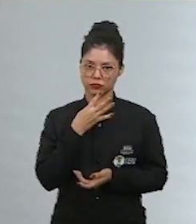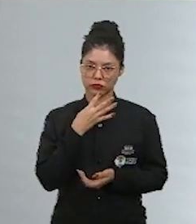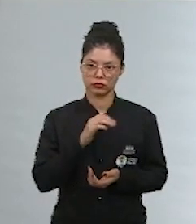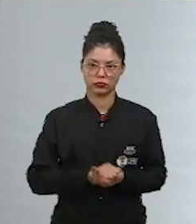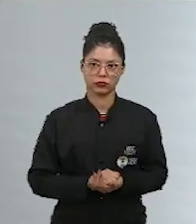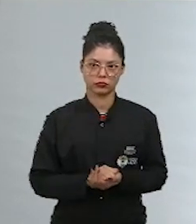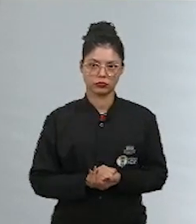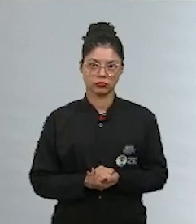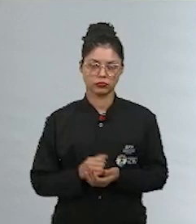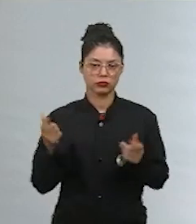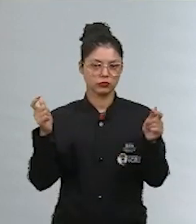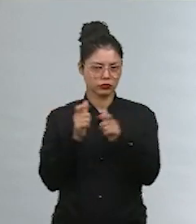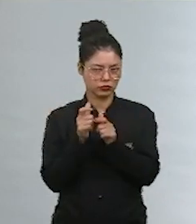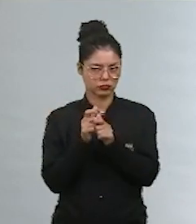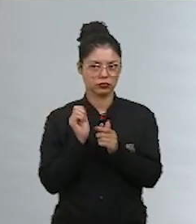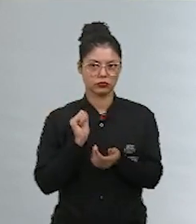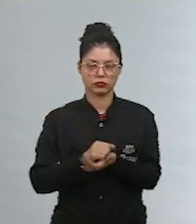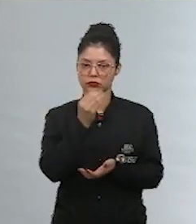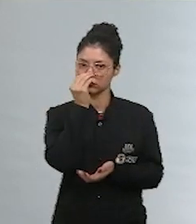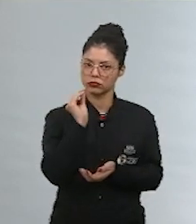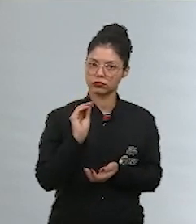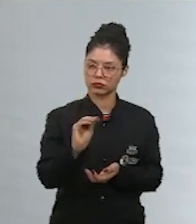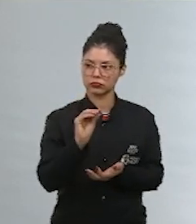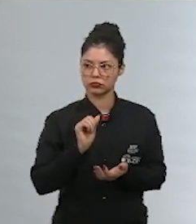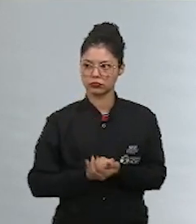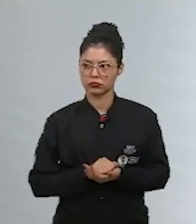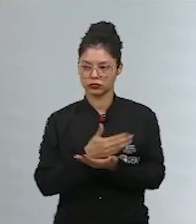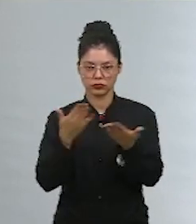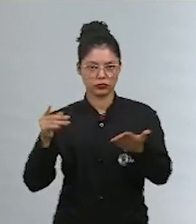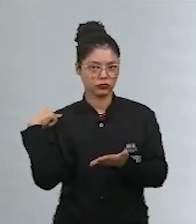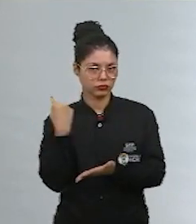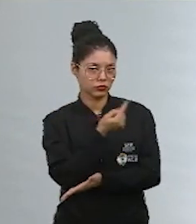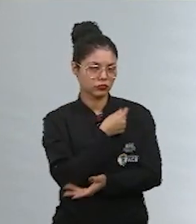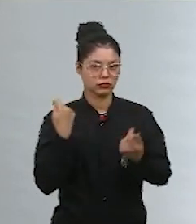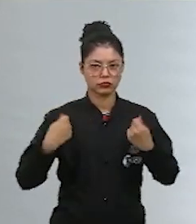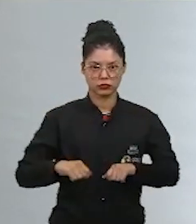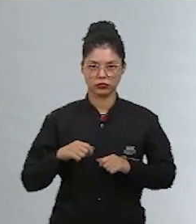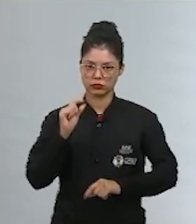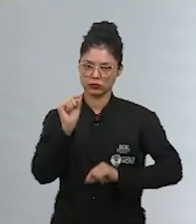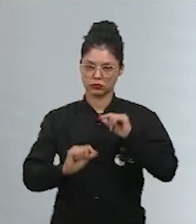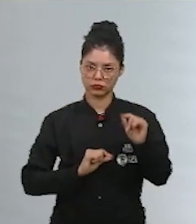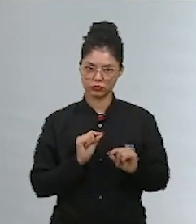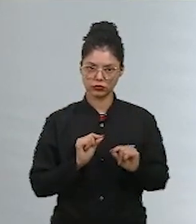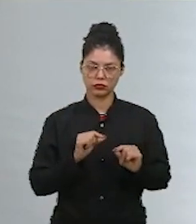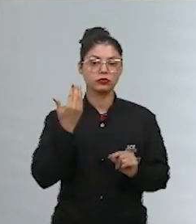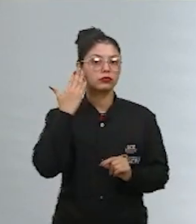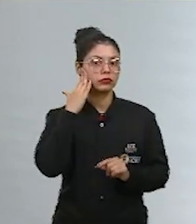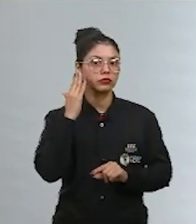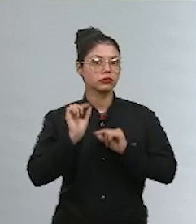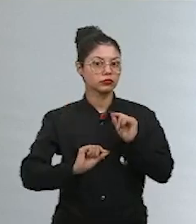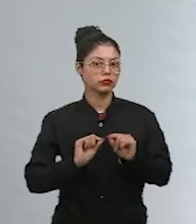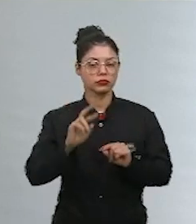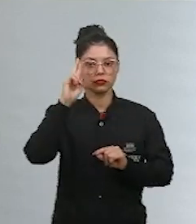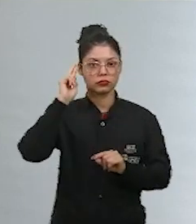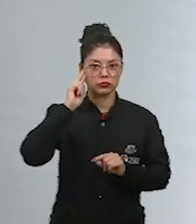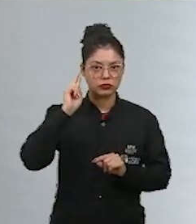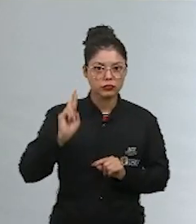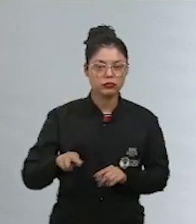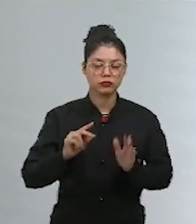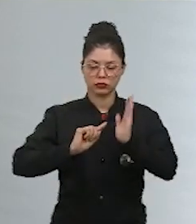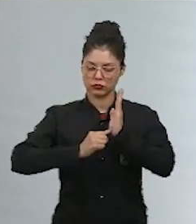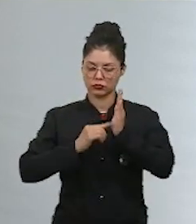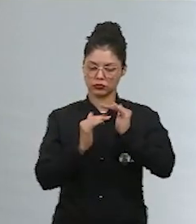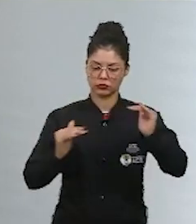conhecimento. Pensar pequeno, ignorância. Então, nós precisamos entender que a razão é o